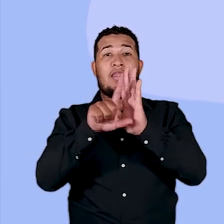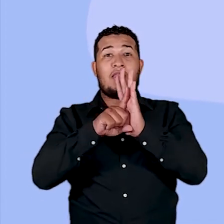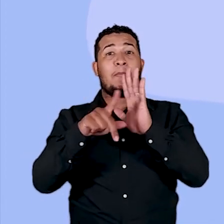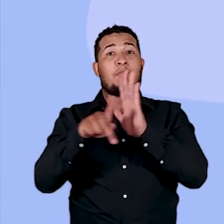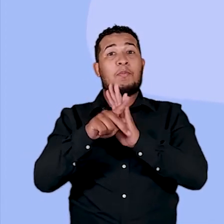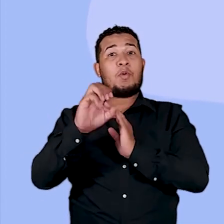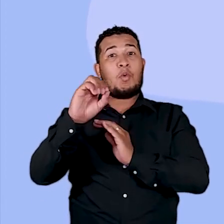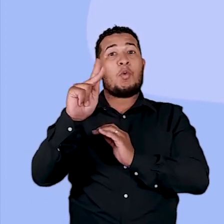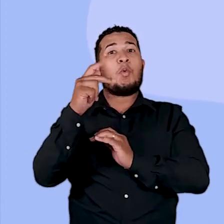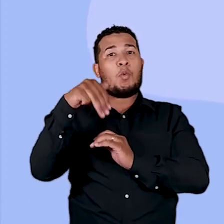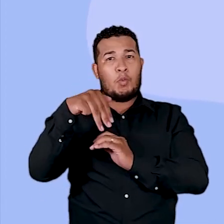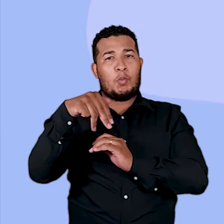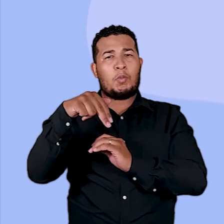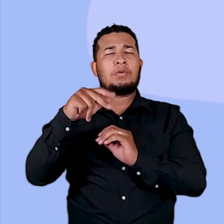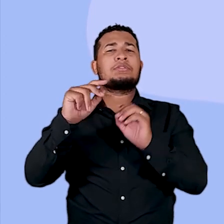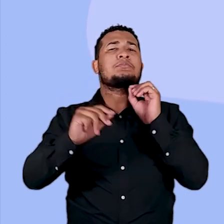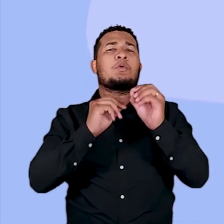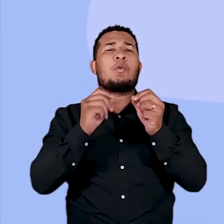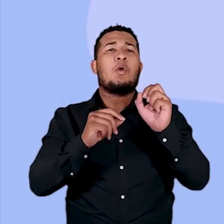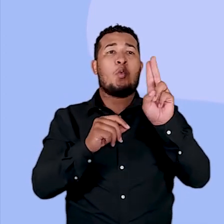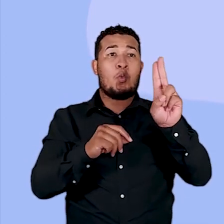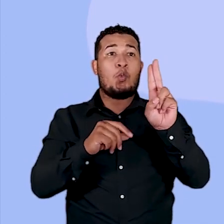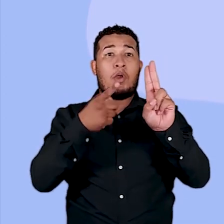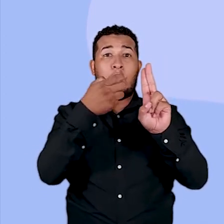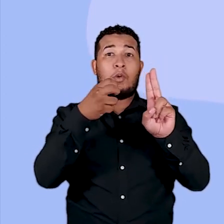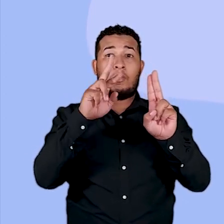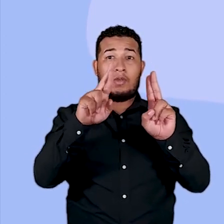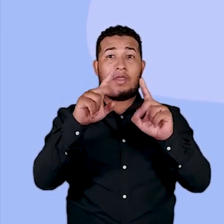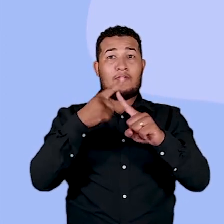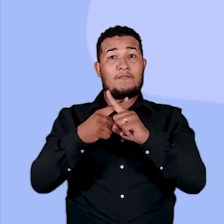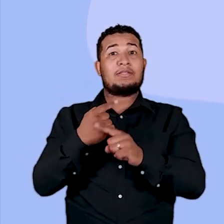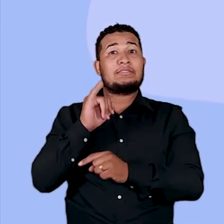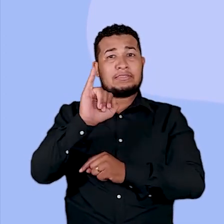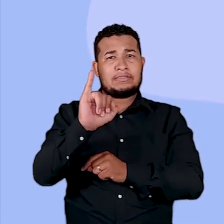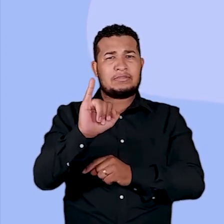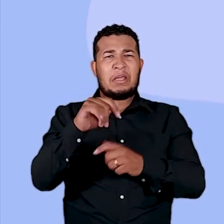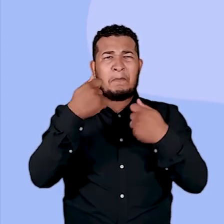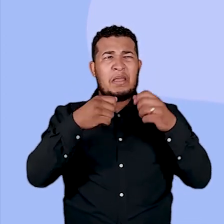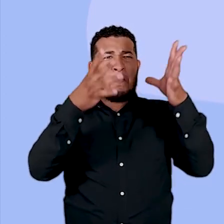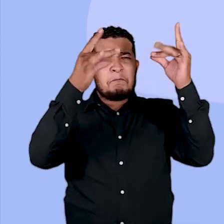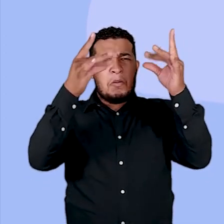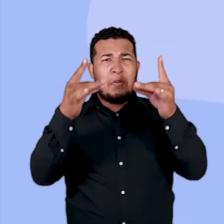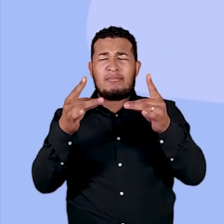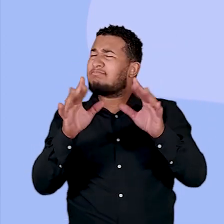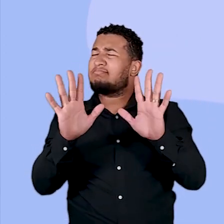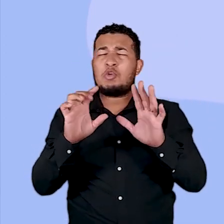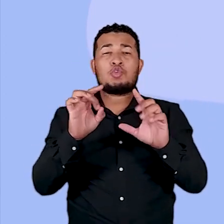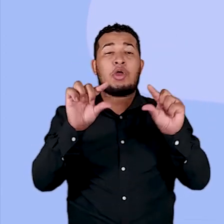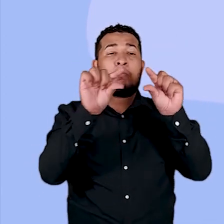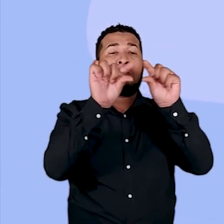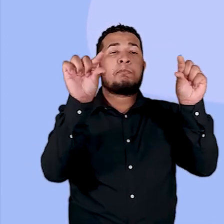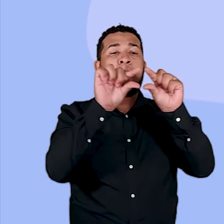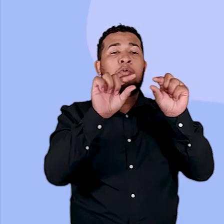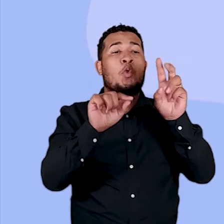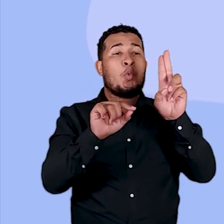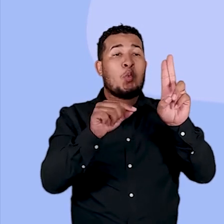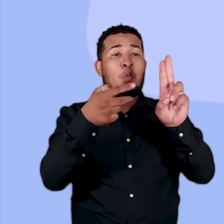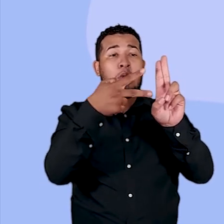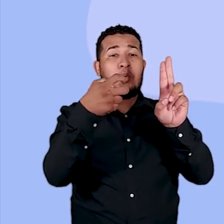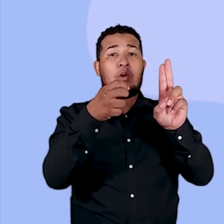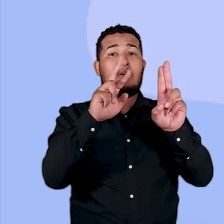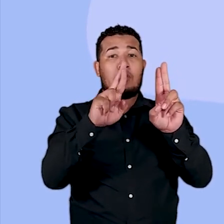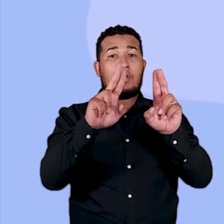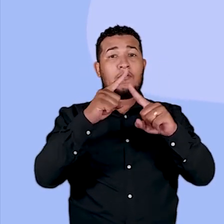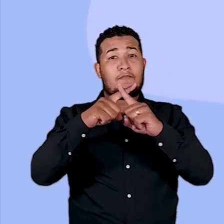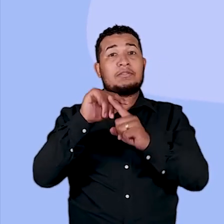Ohm diz que U é igual a R vezes I. O professor tem que gravar isso tudo? Não, você vai gravar só essa formulazinha.